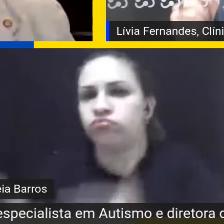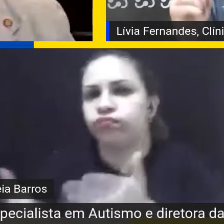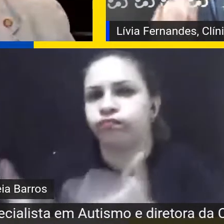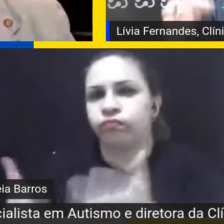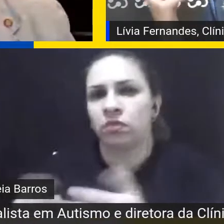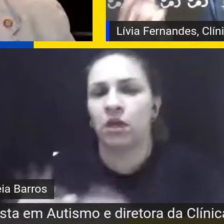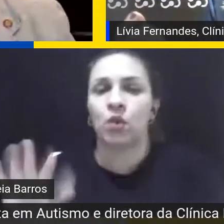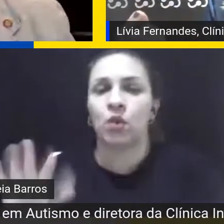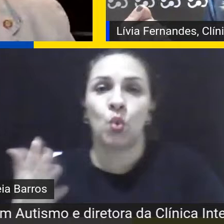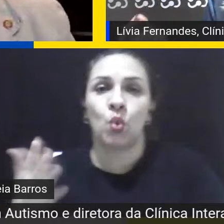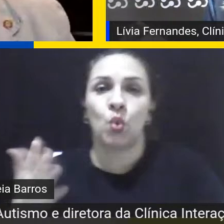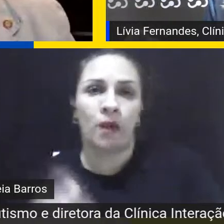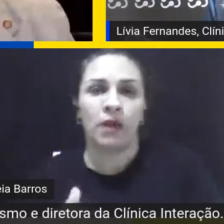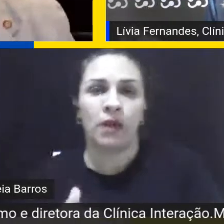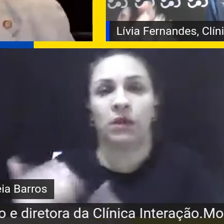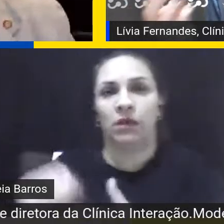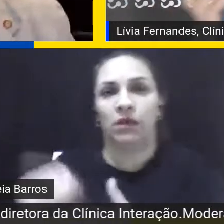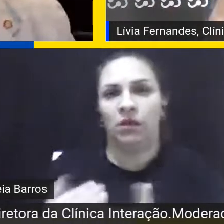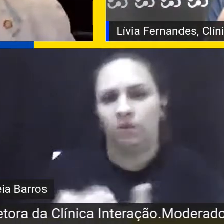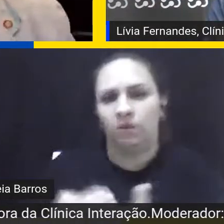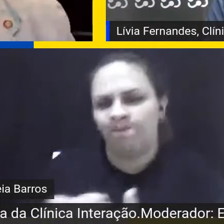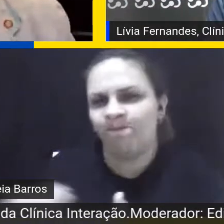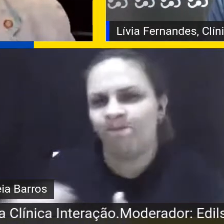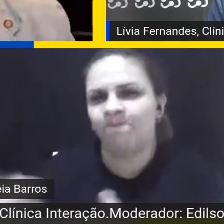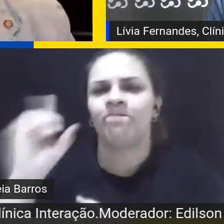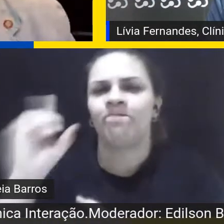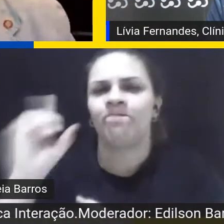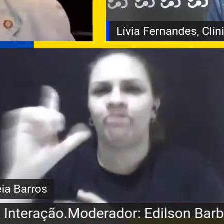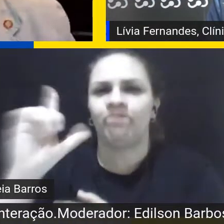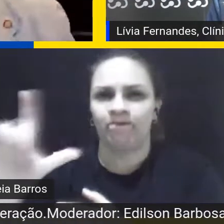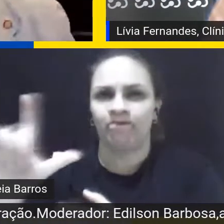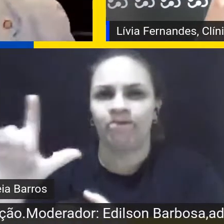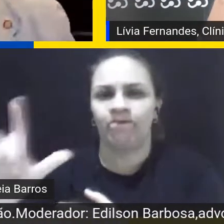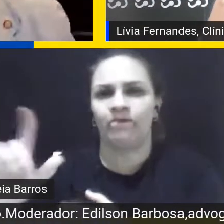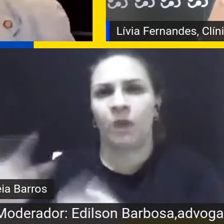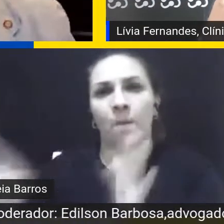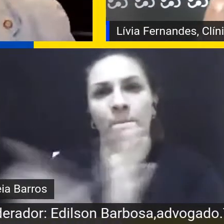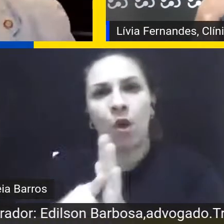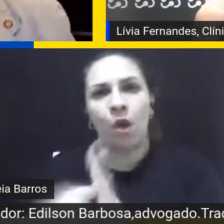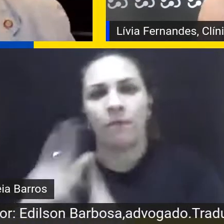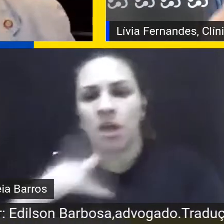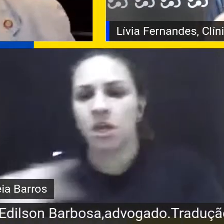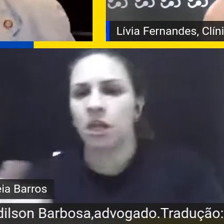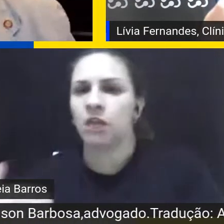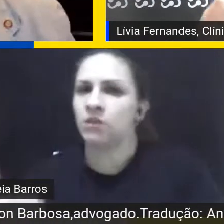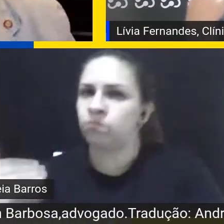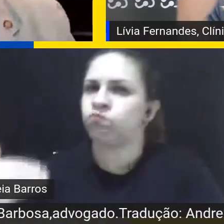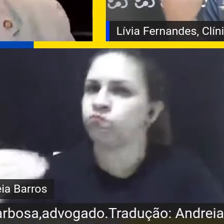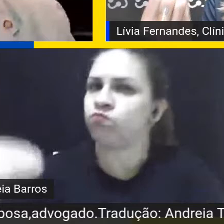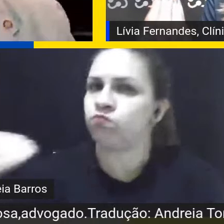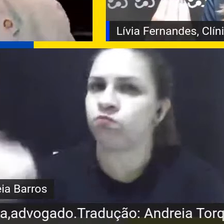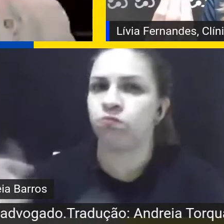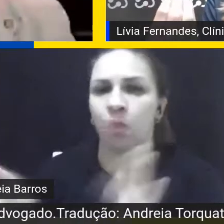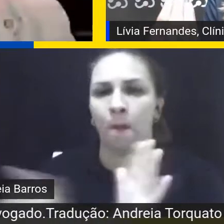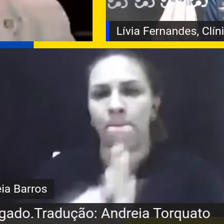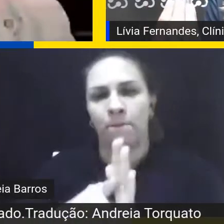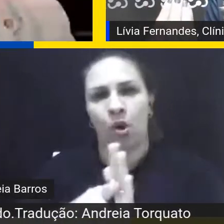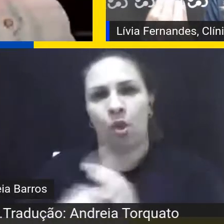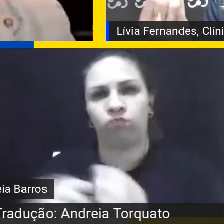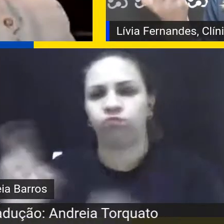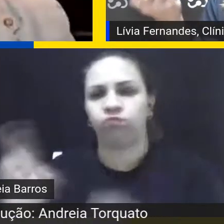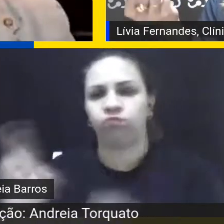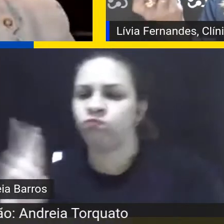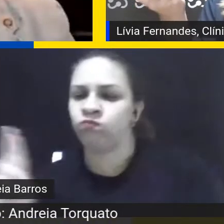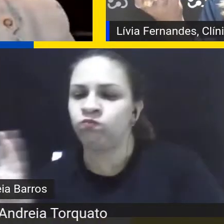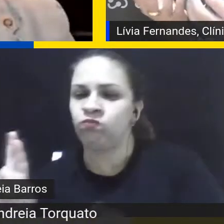quem segue a liderança da terapia é a própria criança. Geralmente, o próprio reforçador dessa